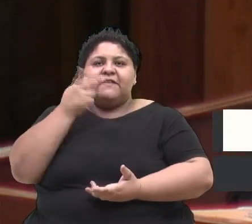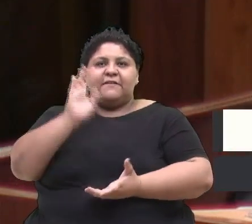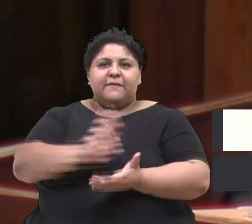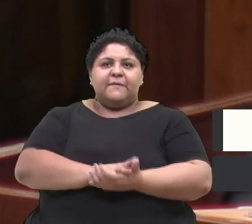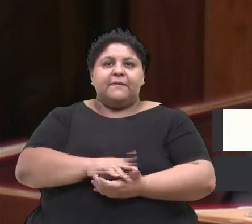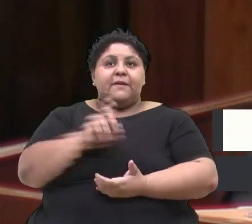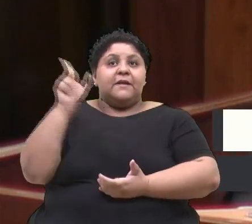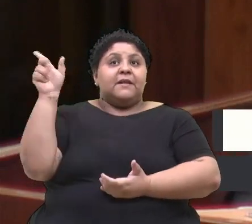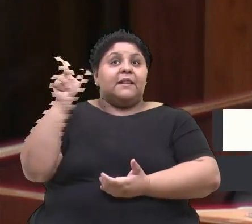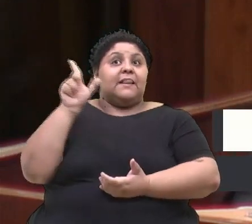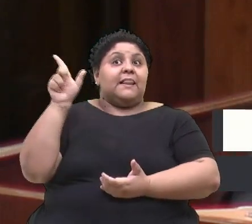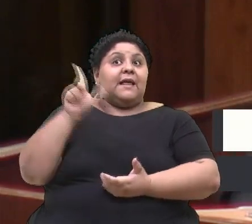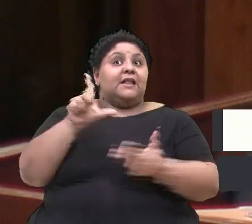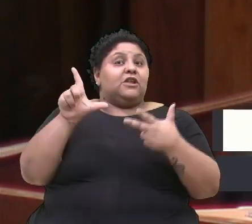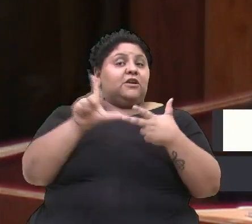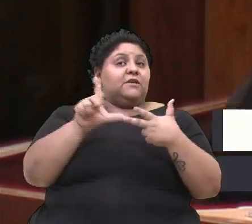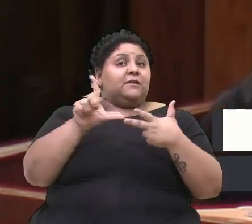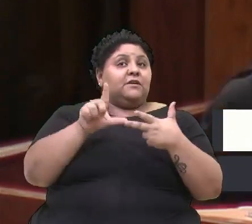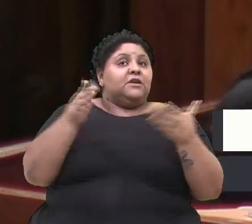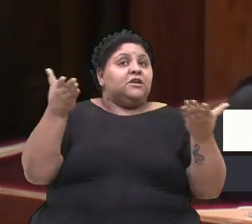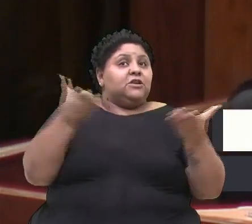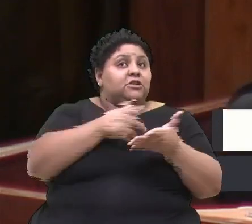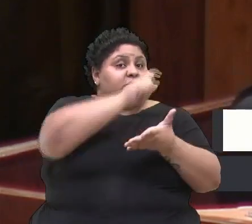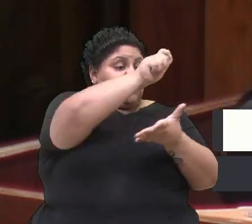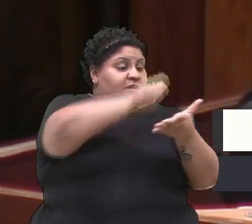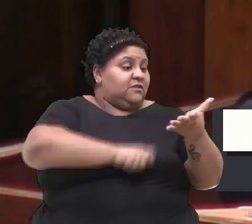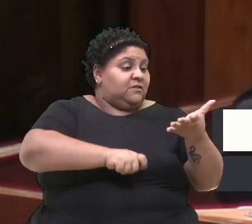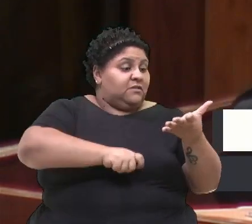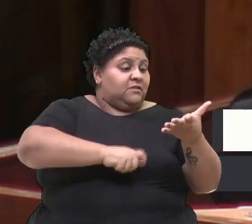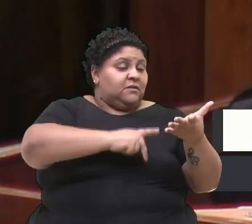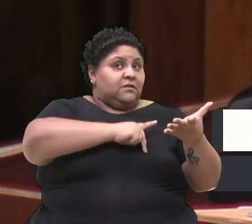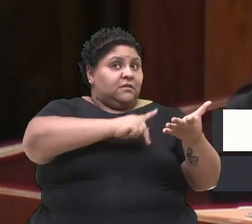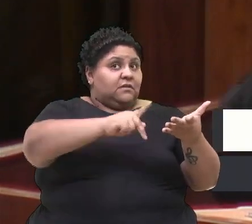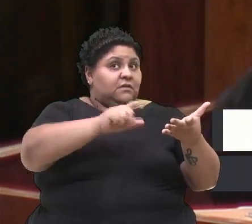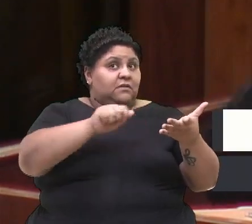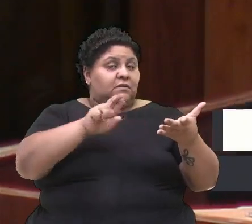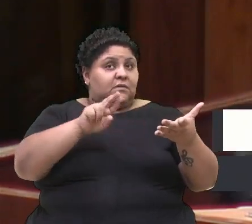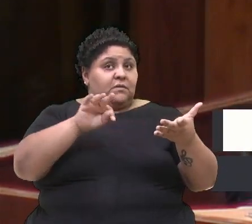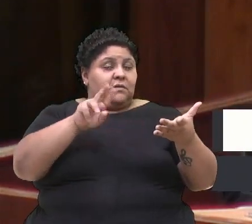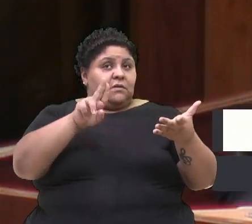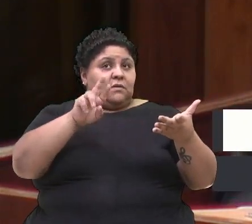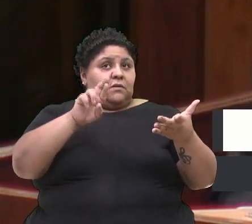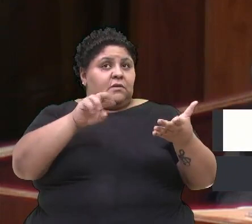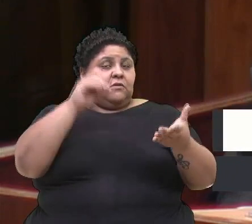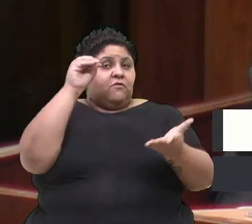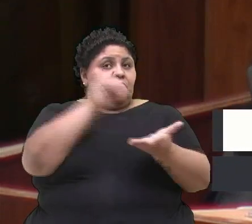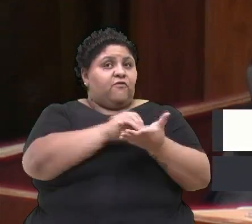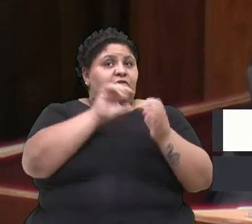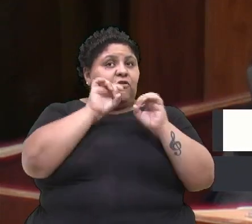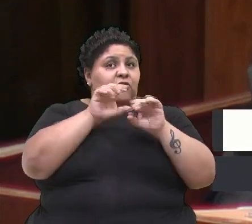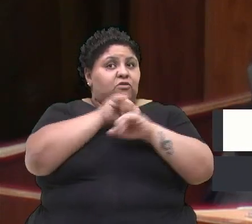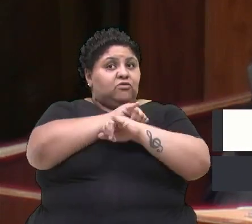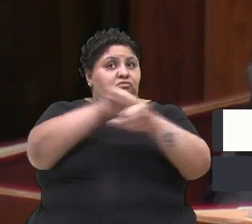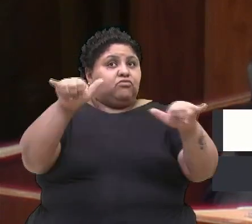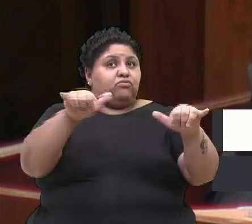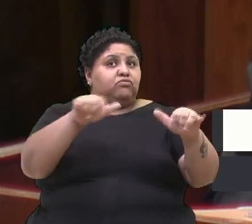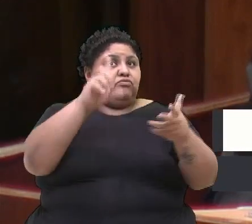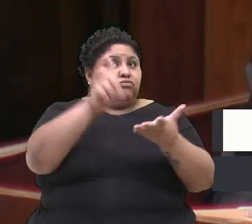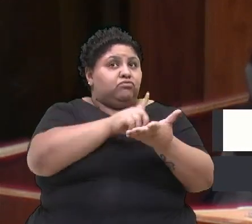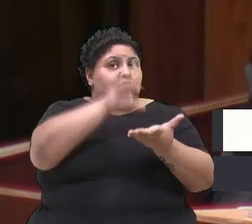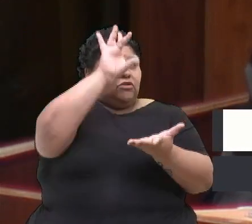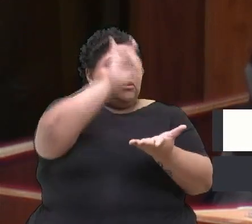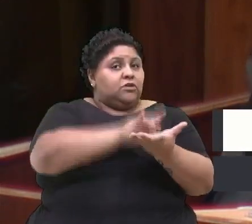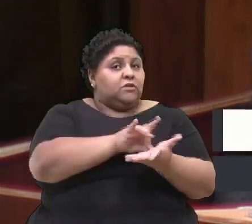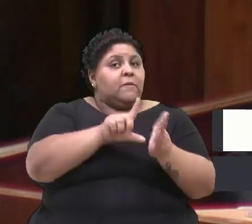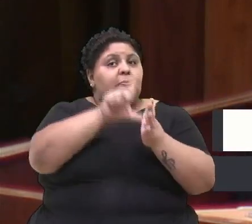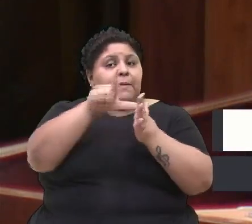Rede Legislativa, já está assinado pelo presidente Arthur Lira, falta apenas a publicação no Diário Oficial. Assim que for